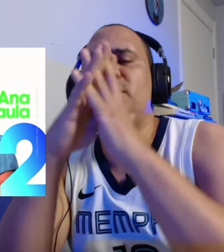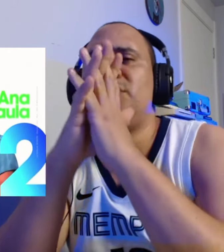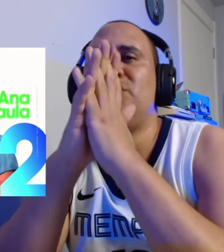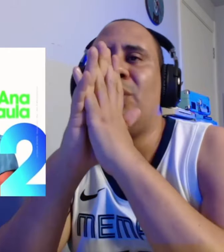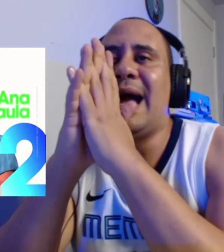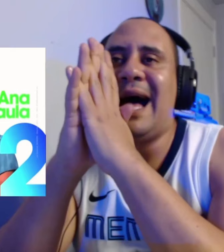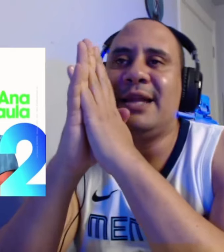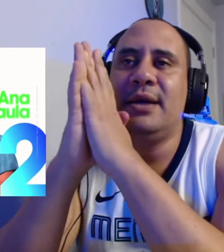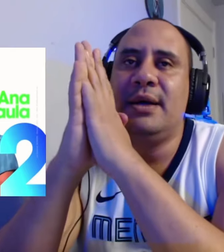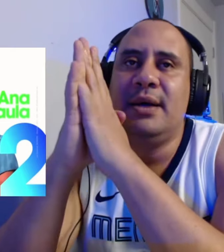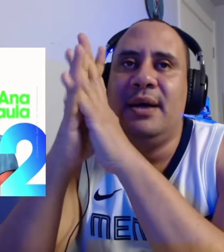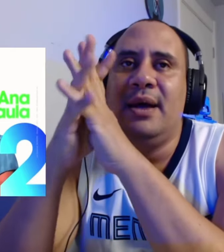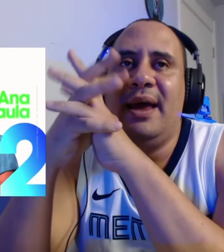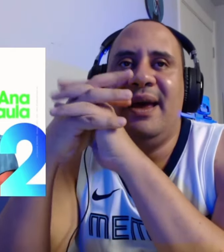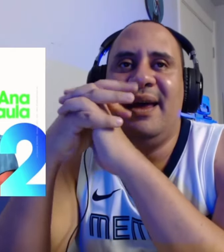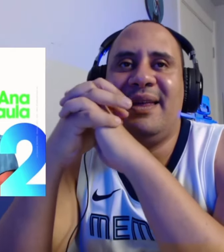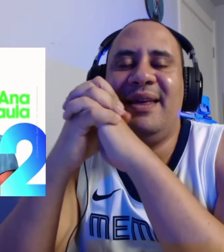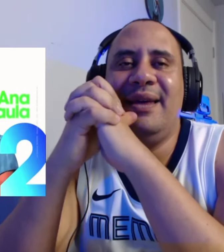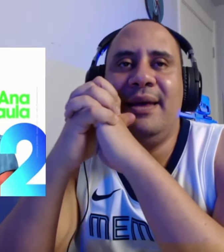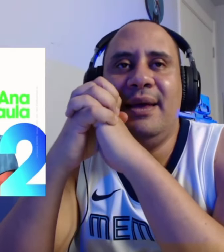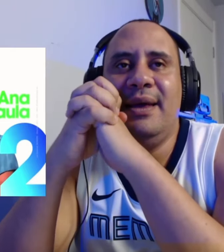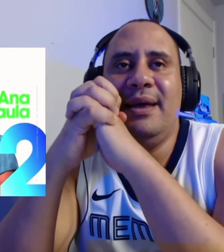Esse tipo de jogada